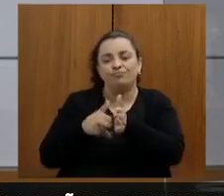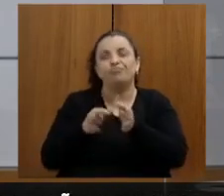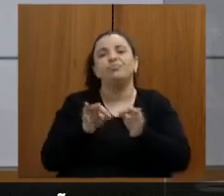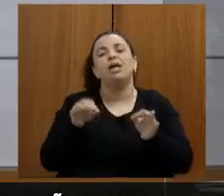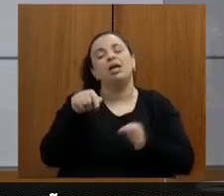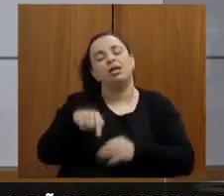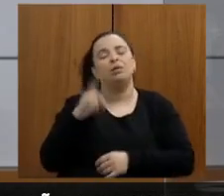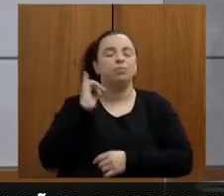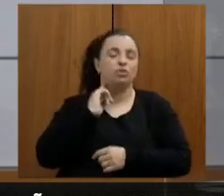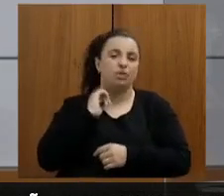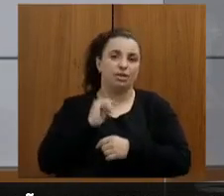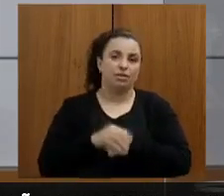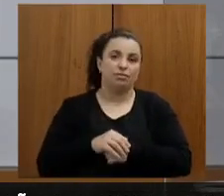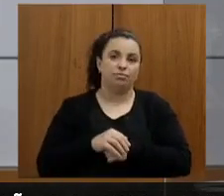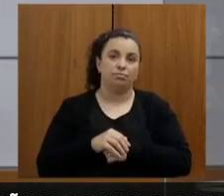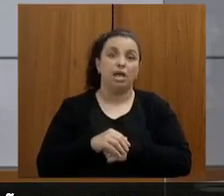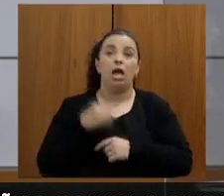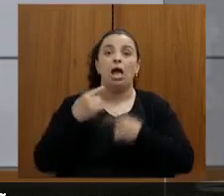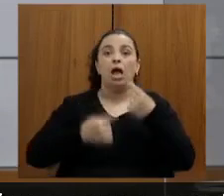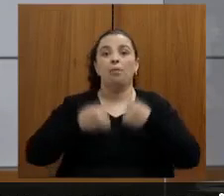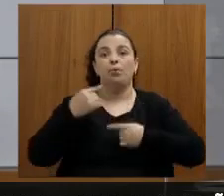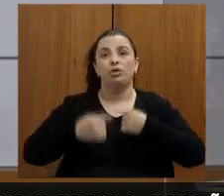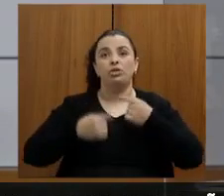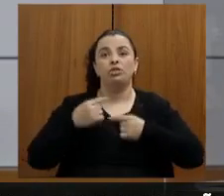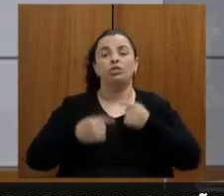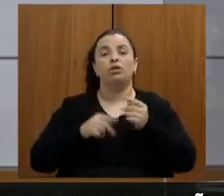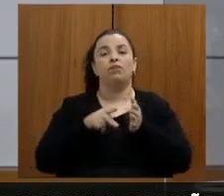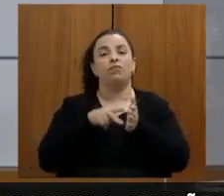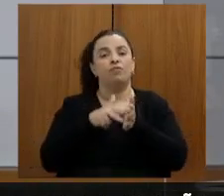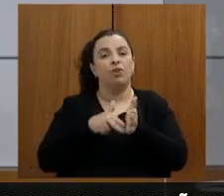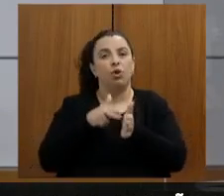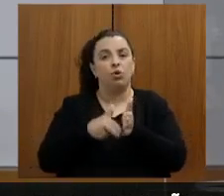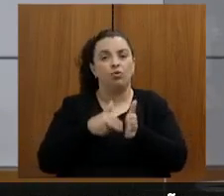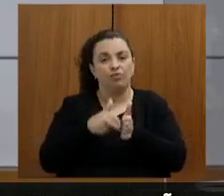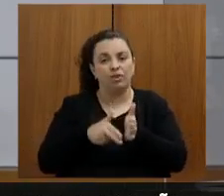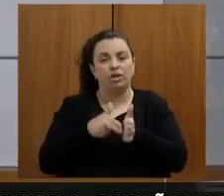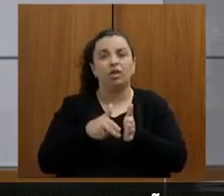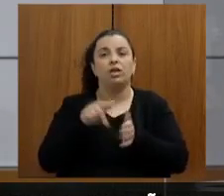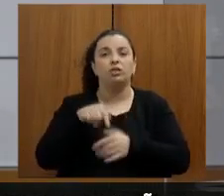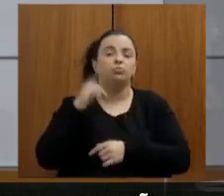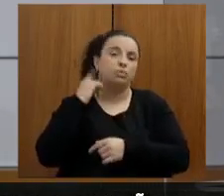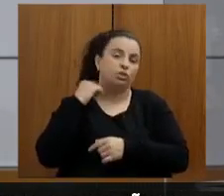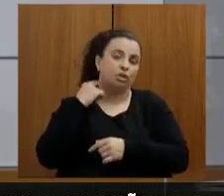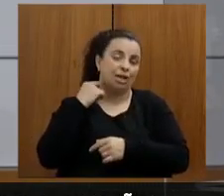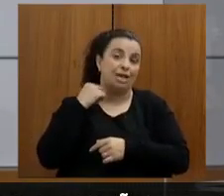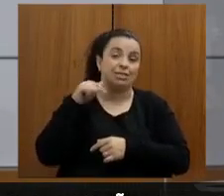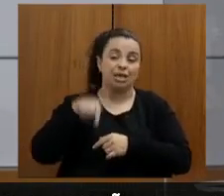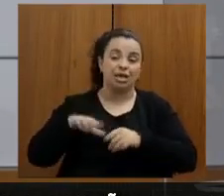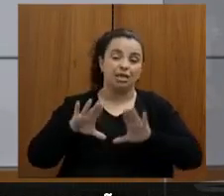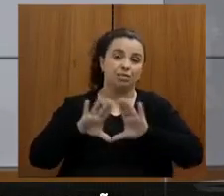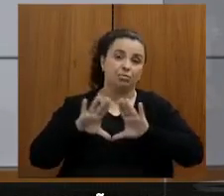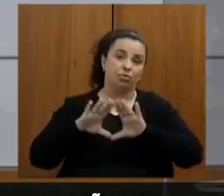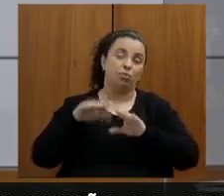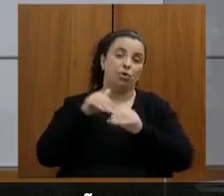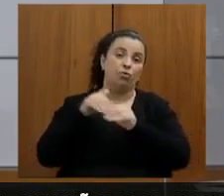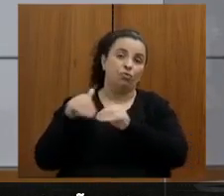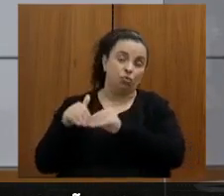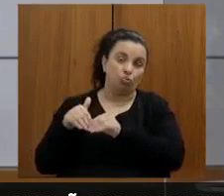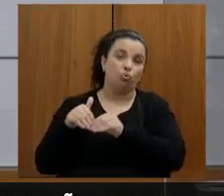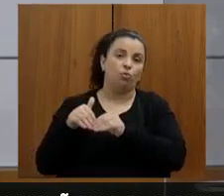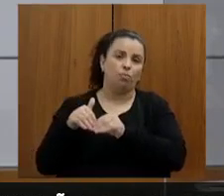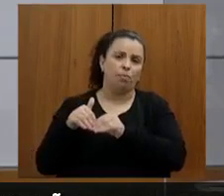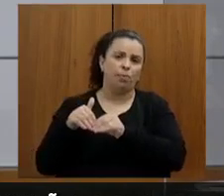e a política ferroviária de Minas Gerais votado por essa casa essa casa criou um Marco legal ferroviário em Minas